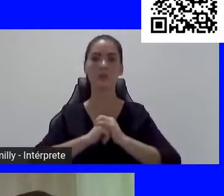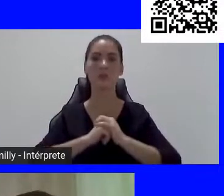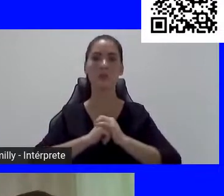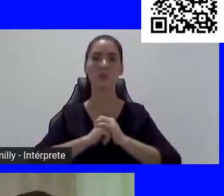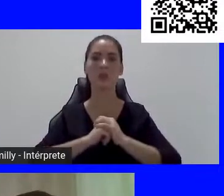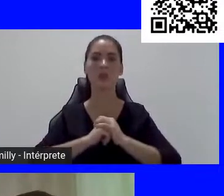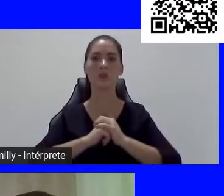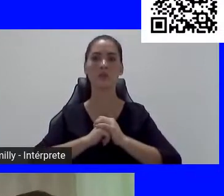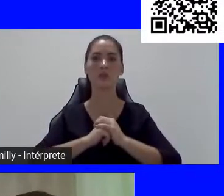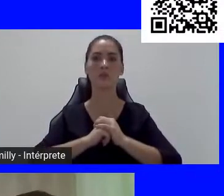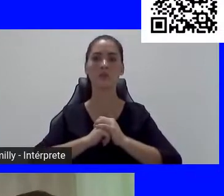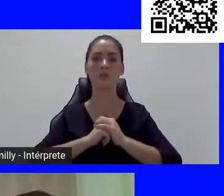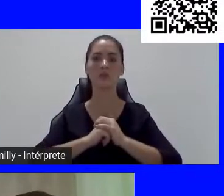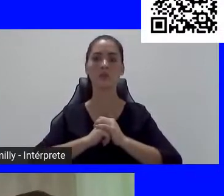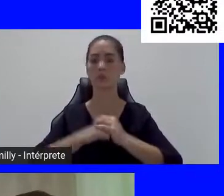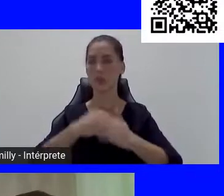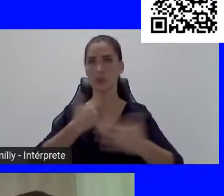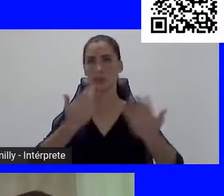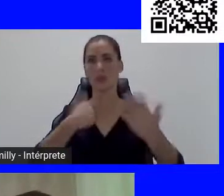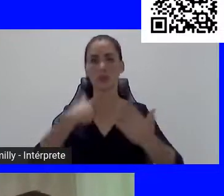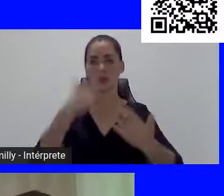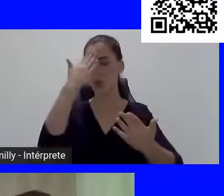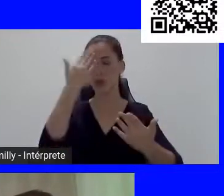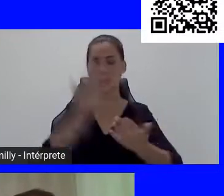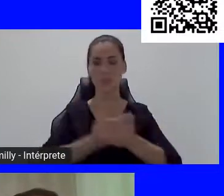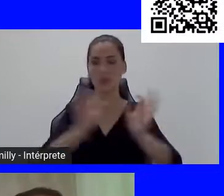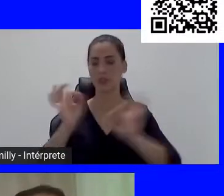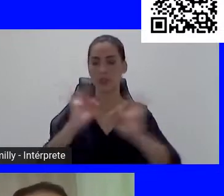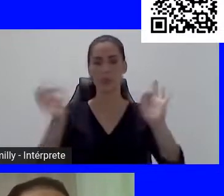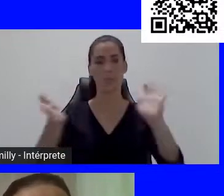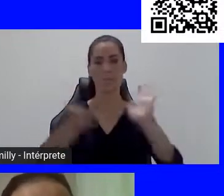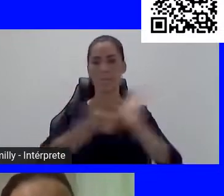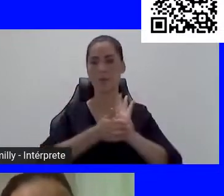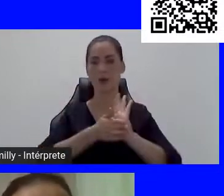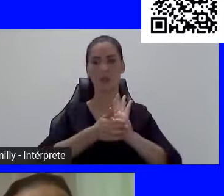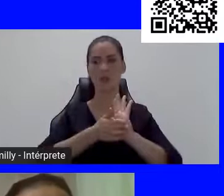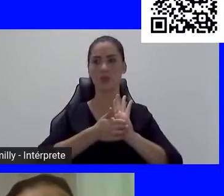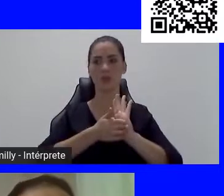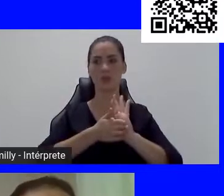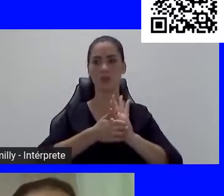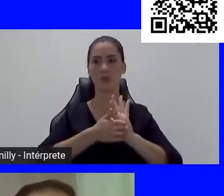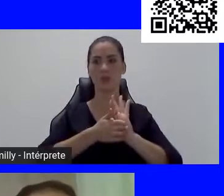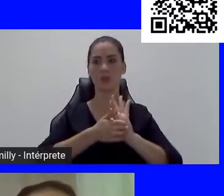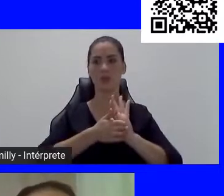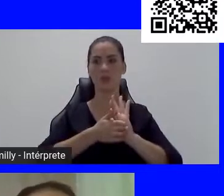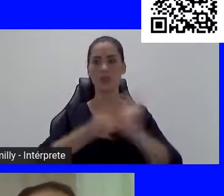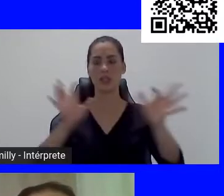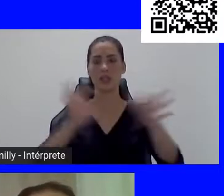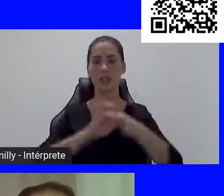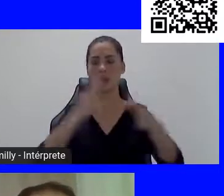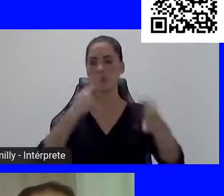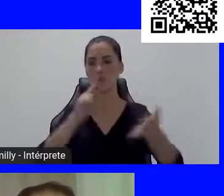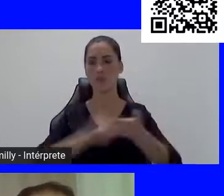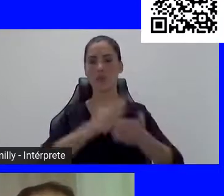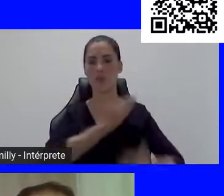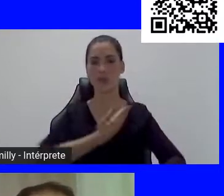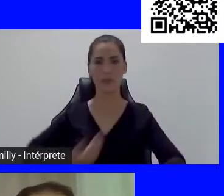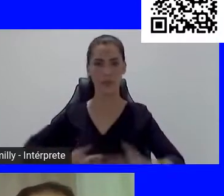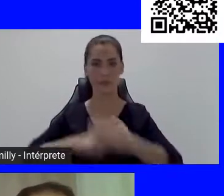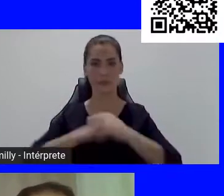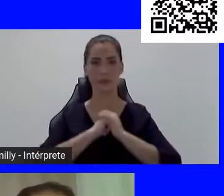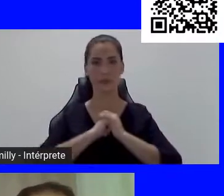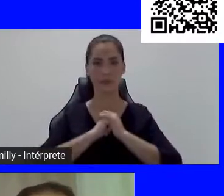pauta nesse nível desse governo. Porque quando nós fomos discutir a Eletrobras, eu falei que era a favor da privatização da Eletrobras, e sou a